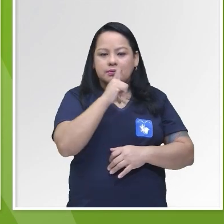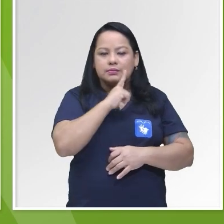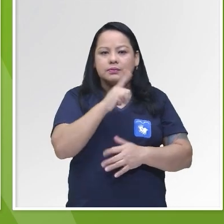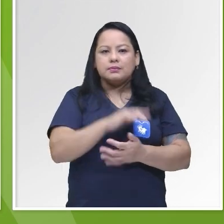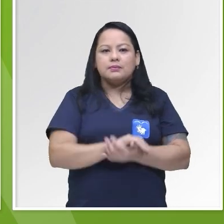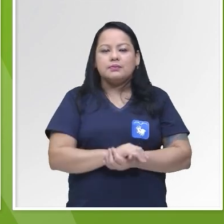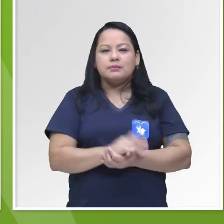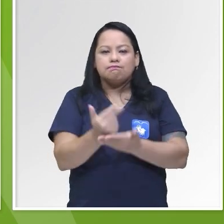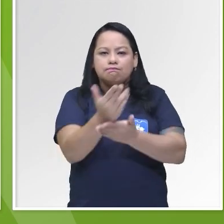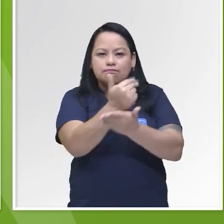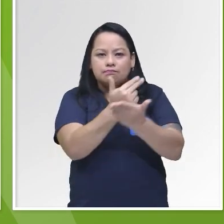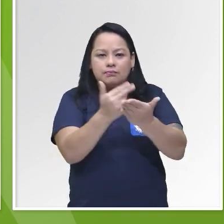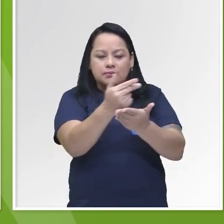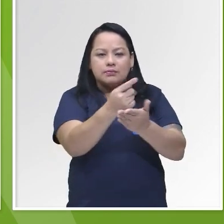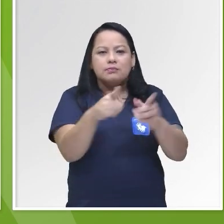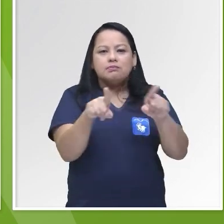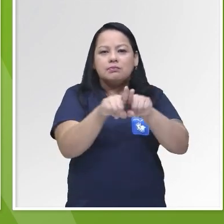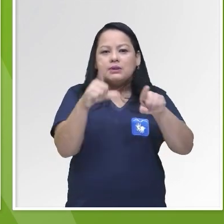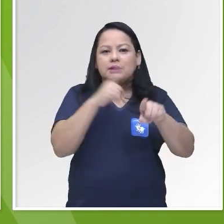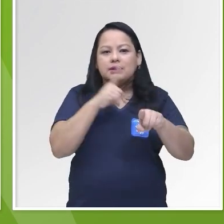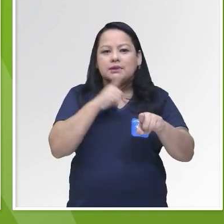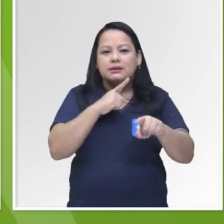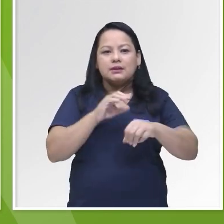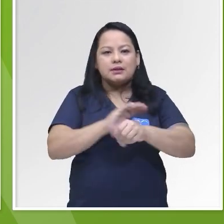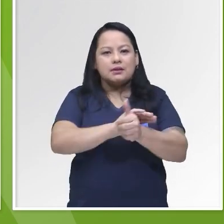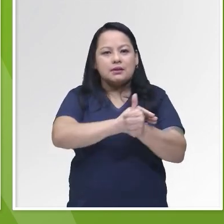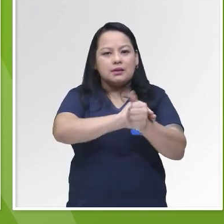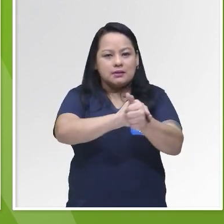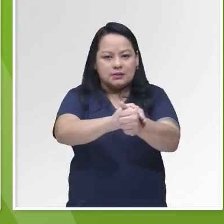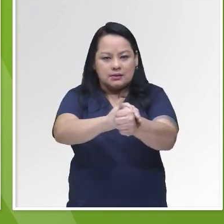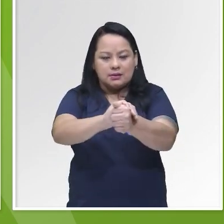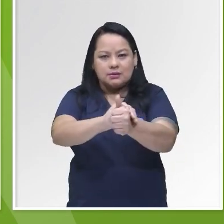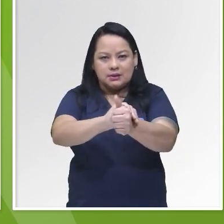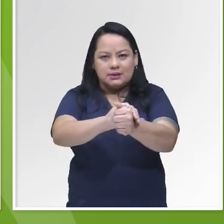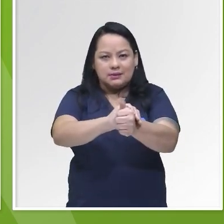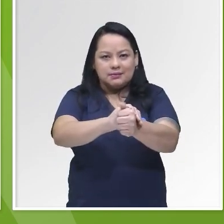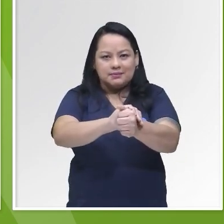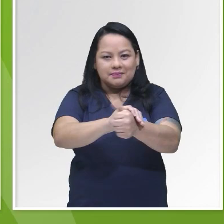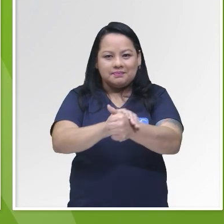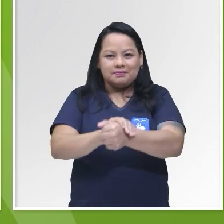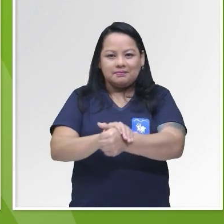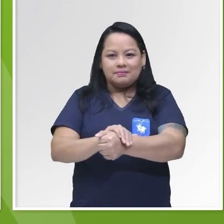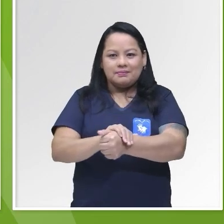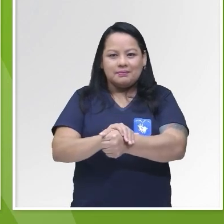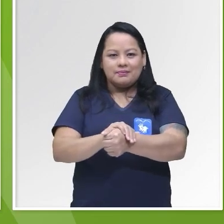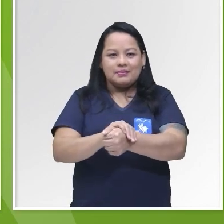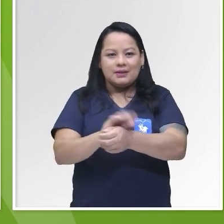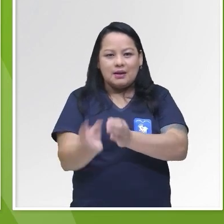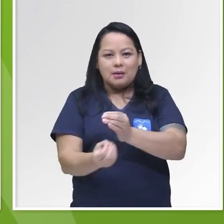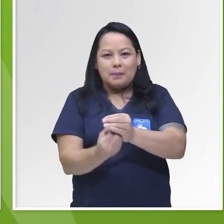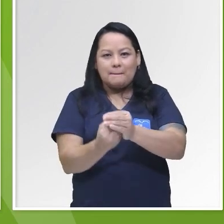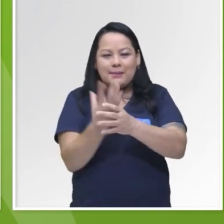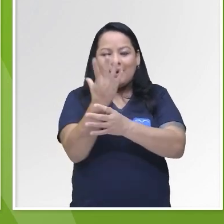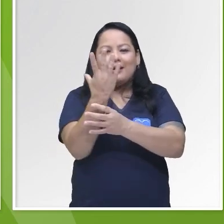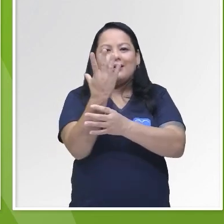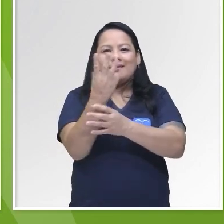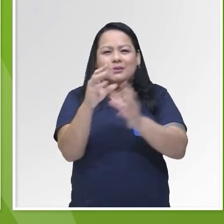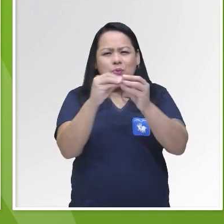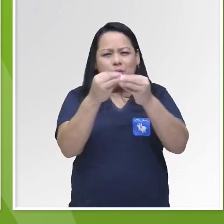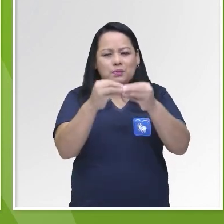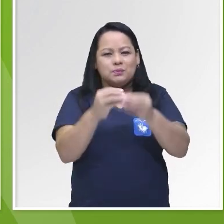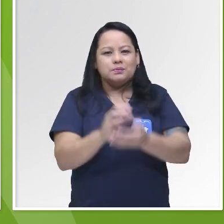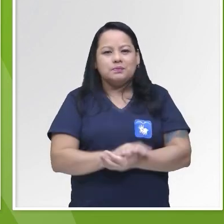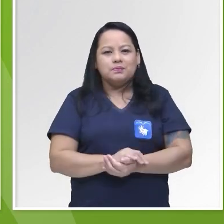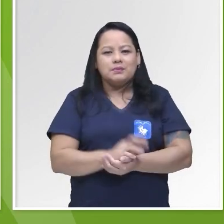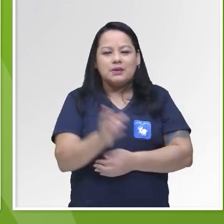outro desenho aí, ó, tartaruguinha saindo do ovo, né? Aqui eu posso